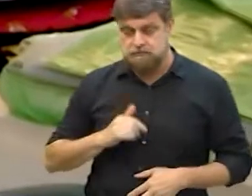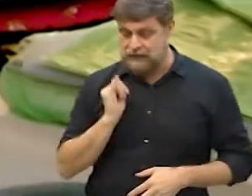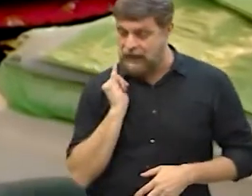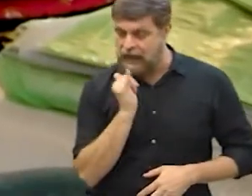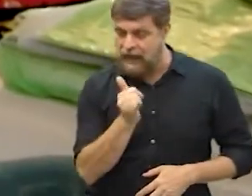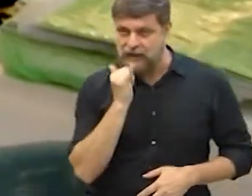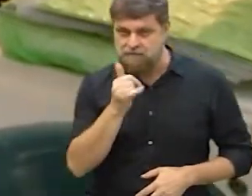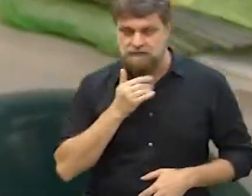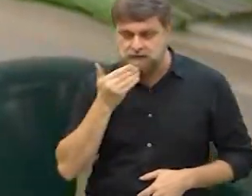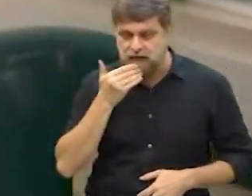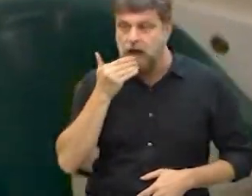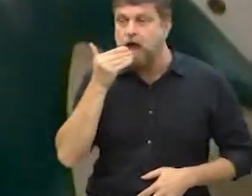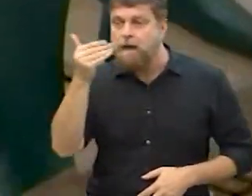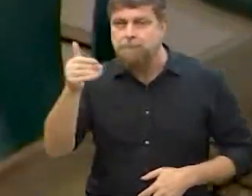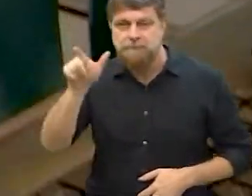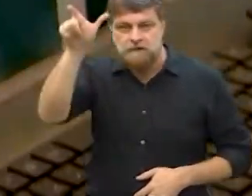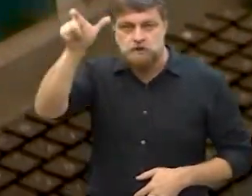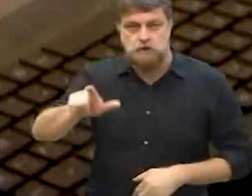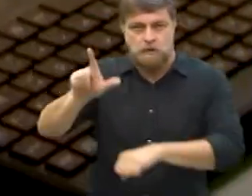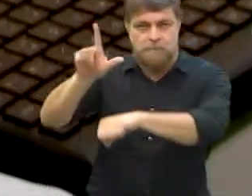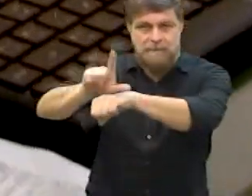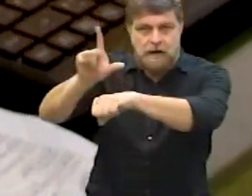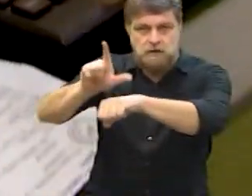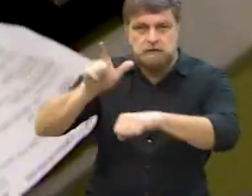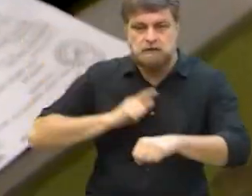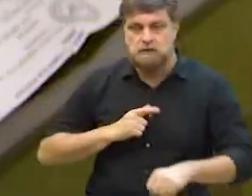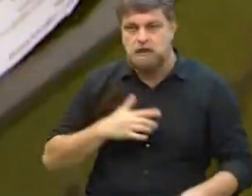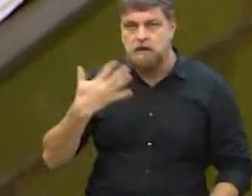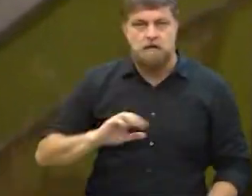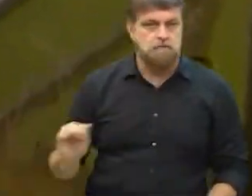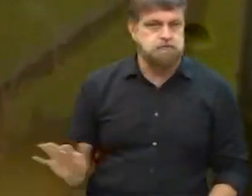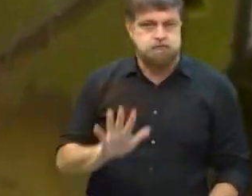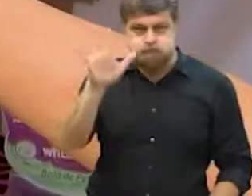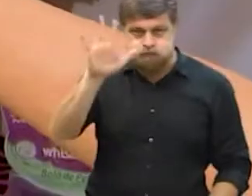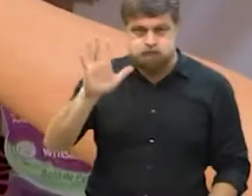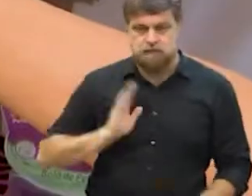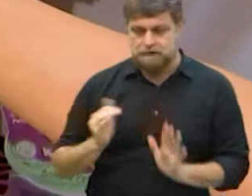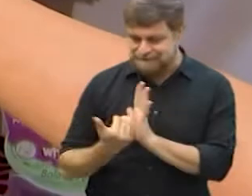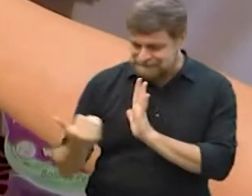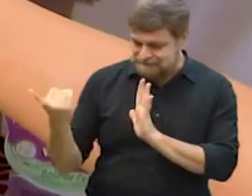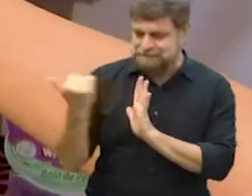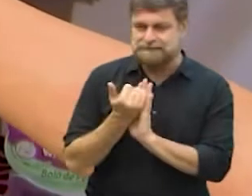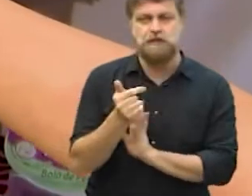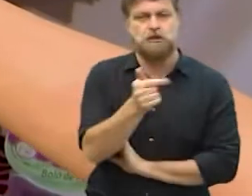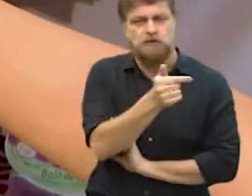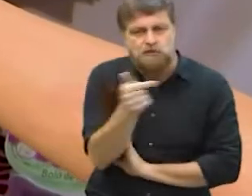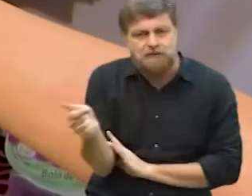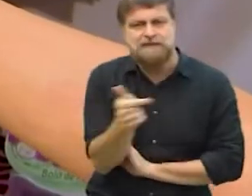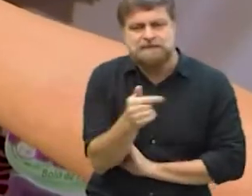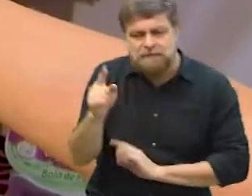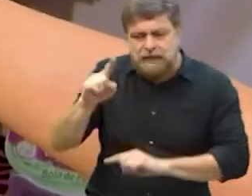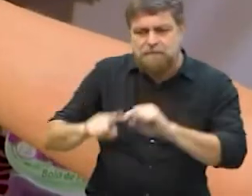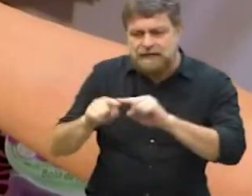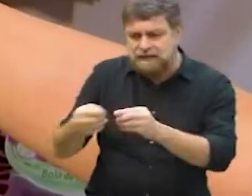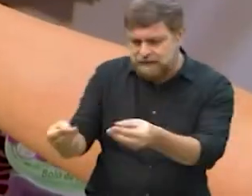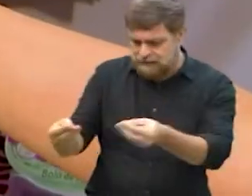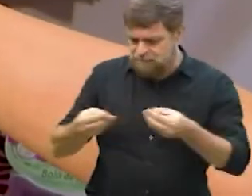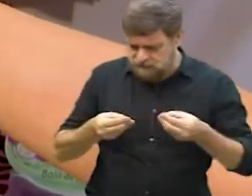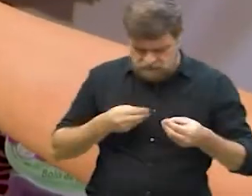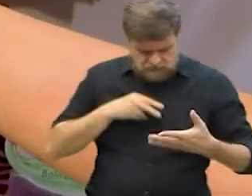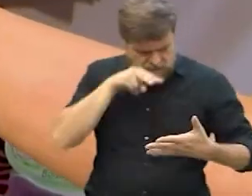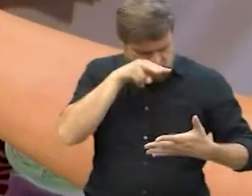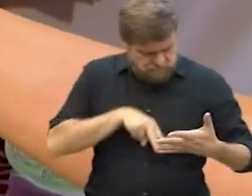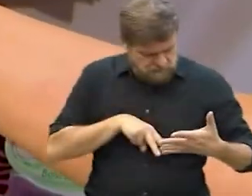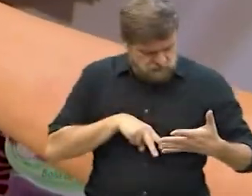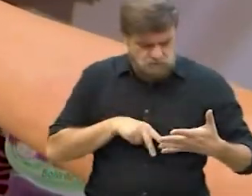A comerciante conta que a cada novo pedido ao fornecedor, vem o rombo. Está tendo bastante aumento, toda semana, toda